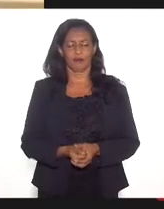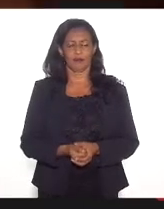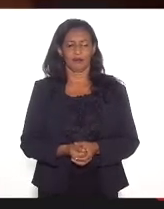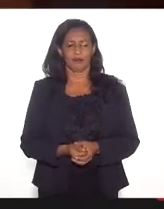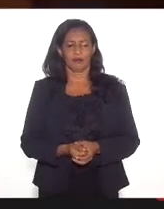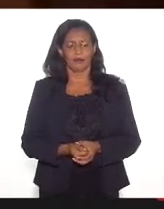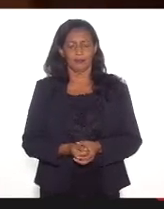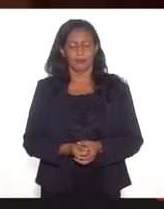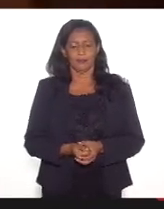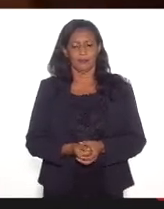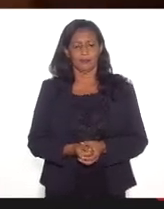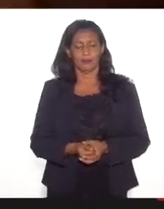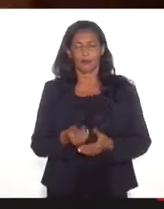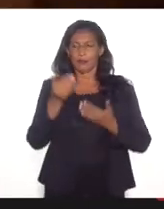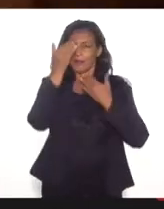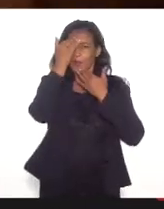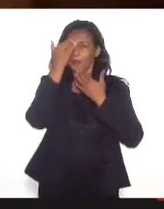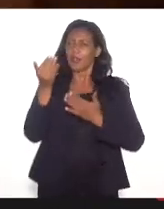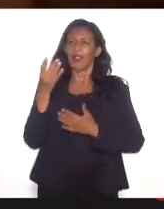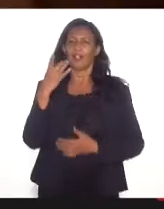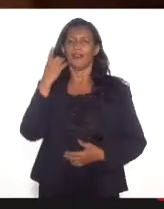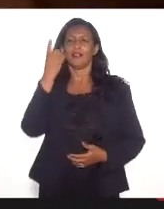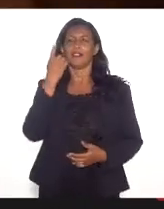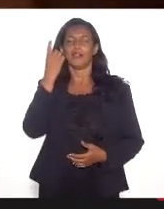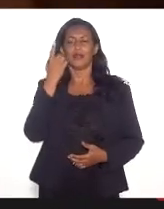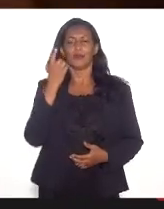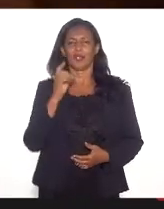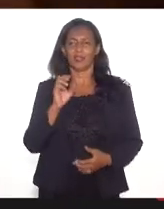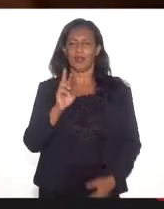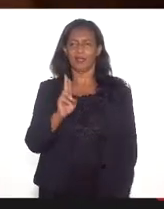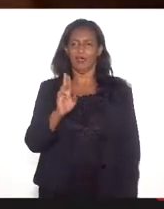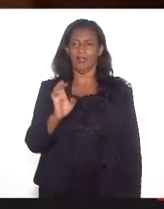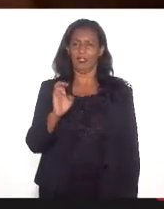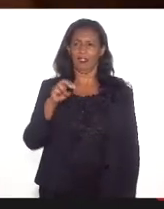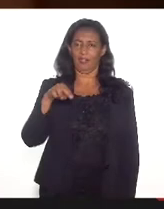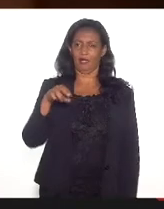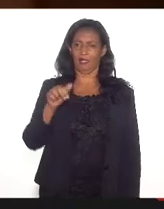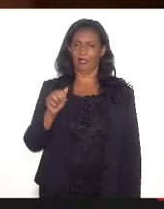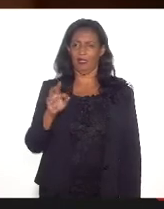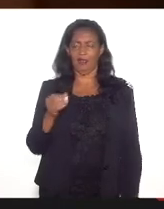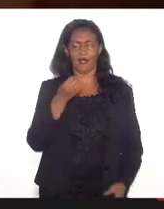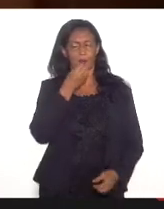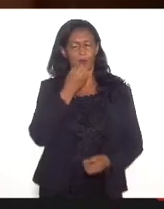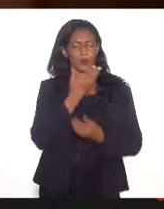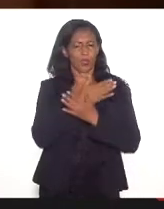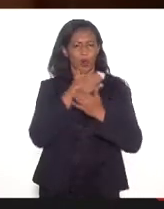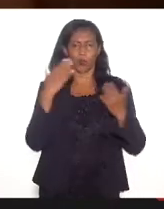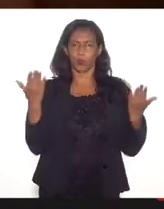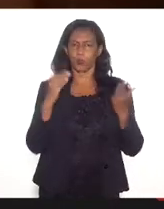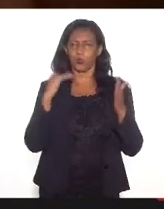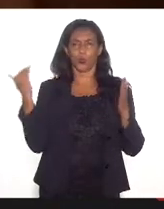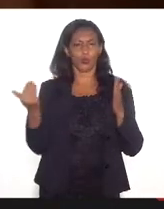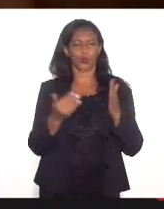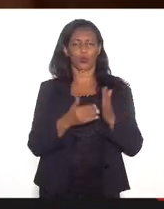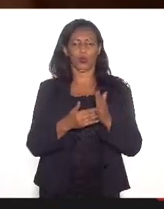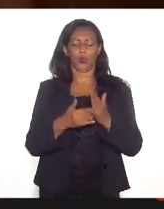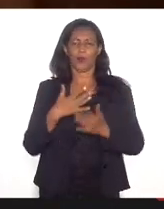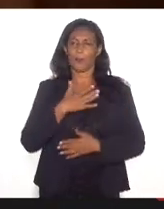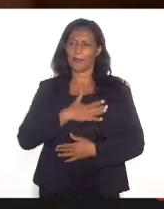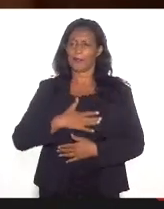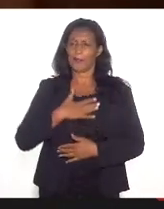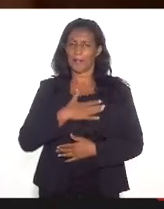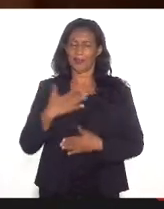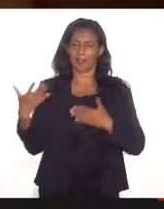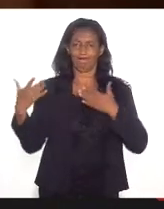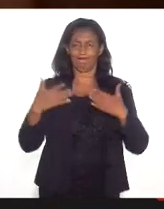Obrigado, deputada Renata Souza. Bom dia a todas e todos. É um prazer participar desta audiência